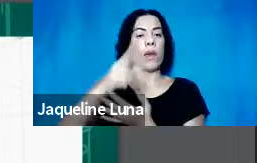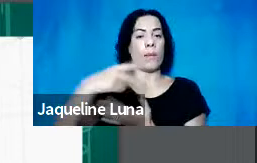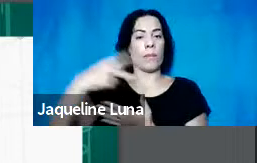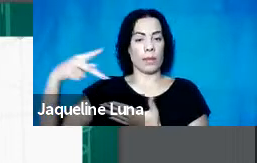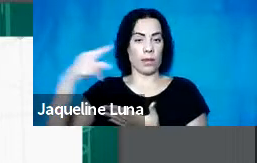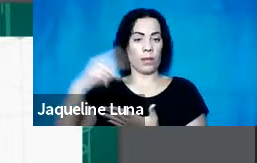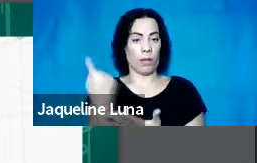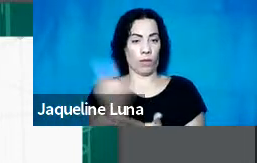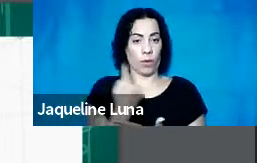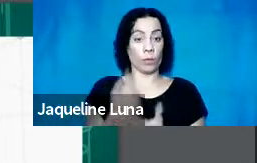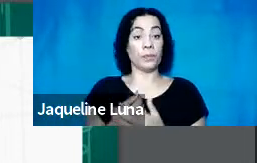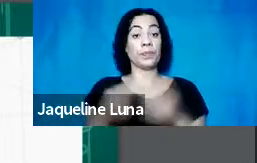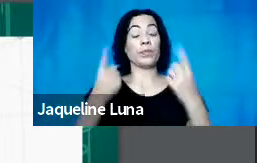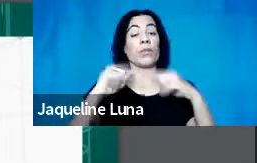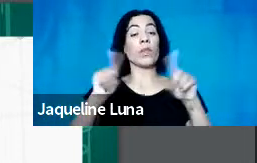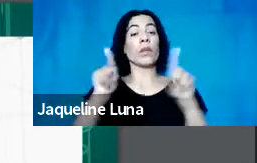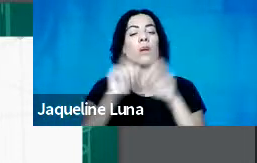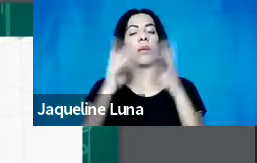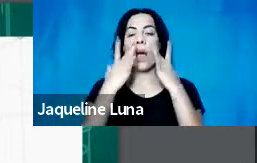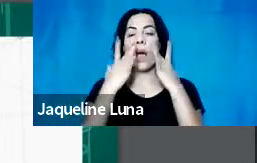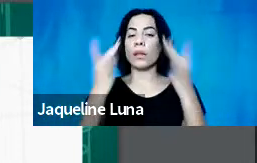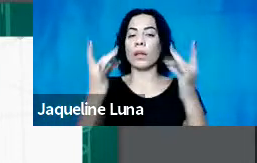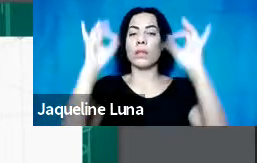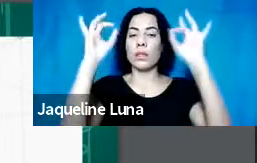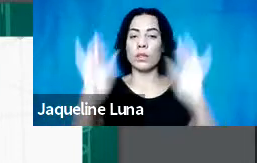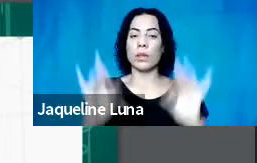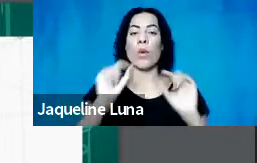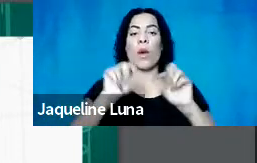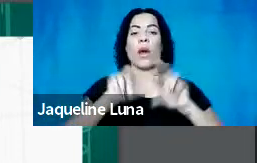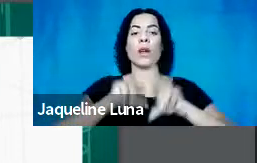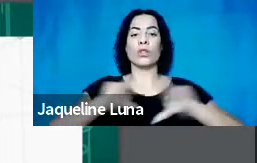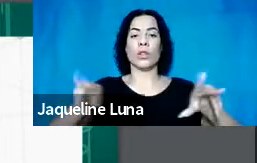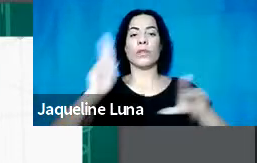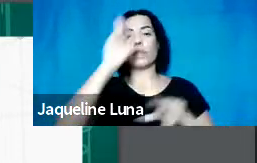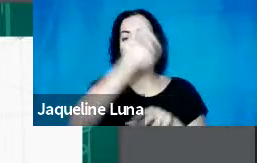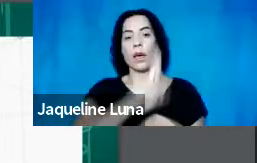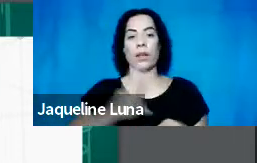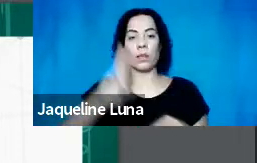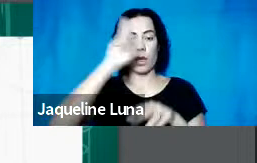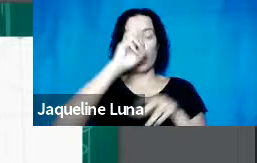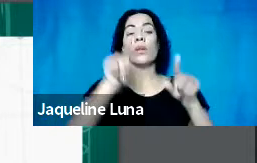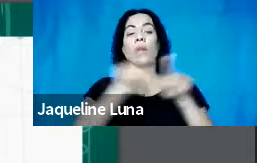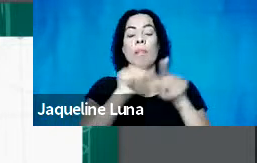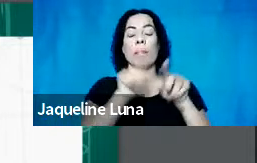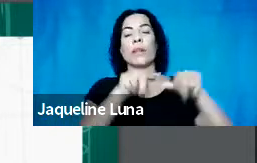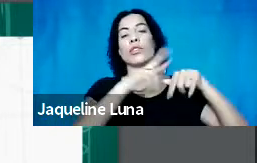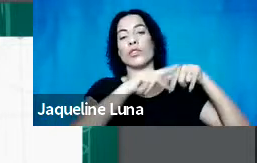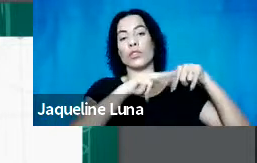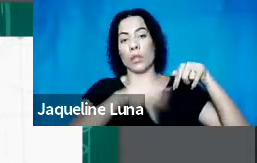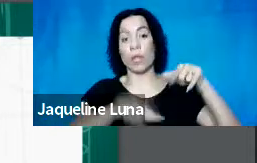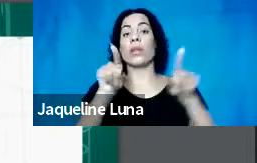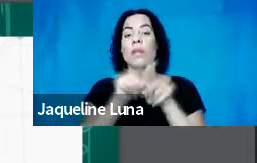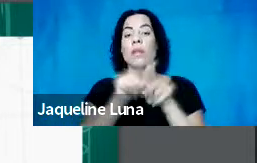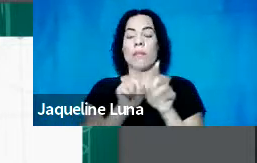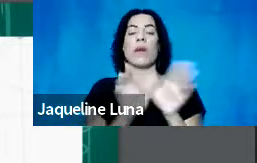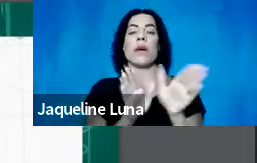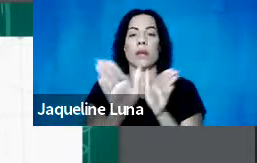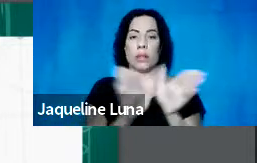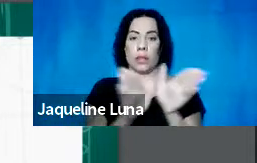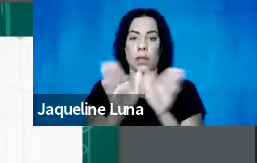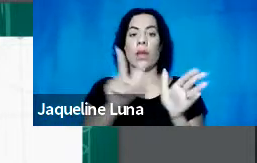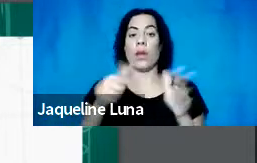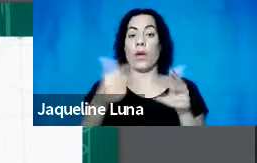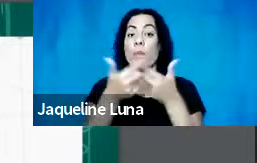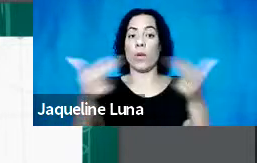representa, e uma atenção especial à questão da diversidade étnico-racial e de gênero, e também da acessibilidade, outra questão também que é